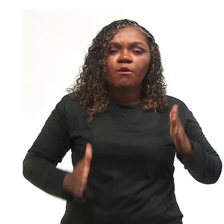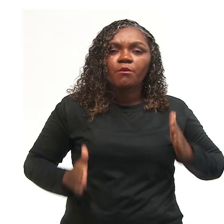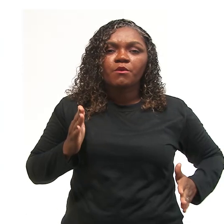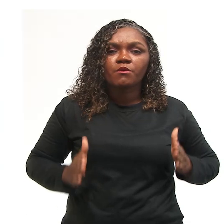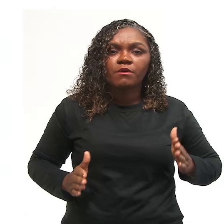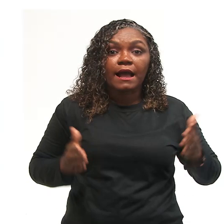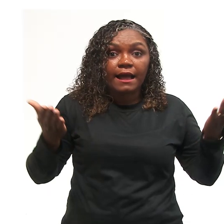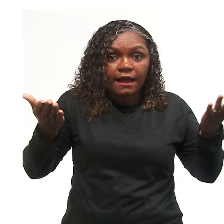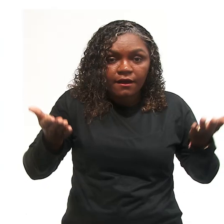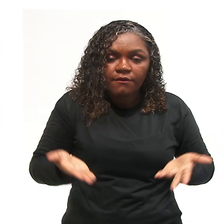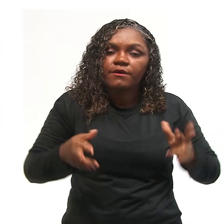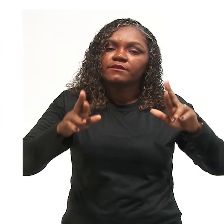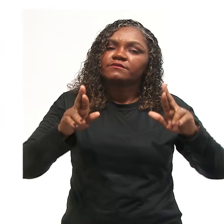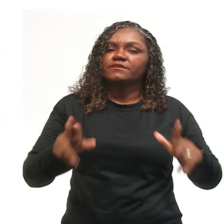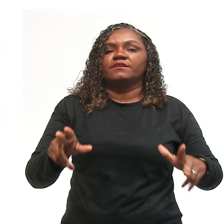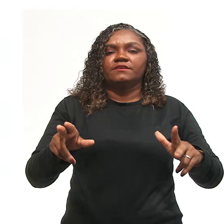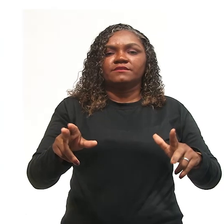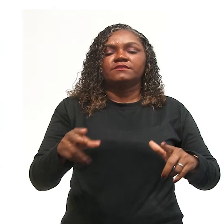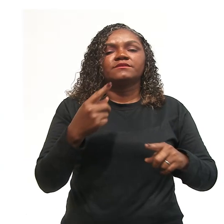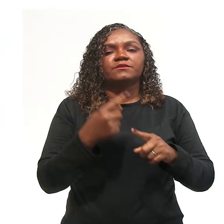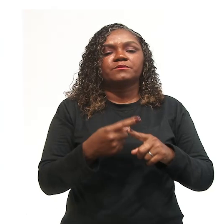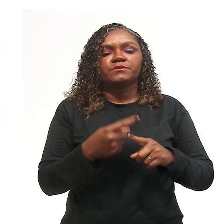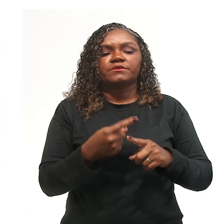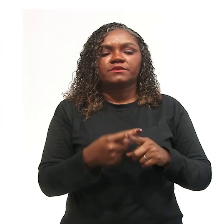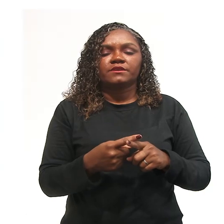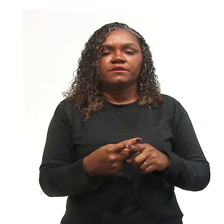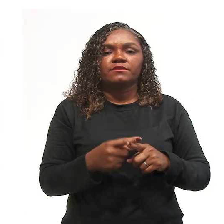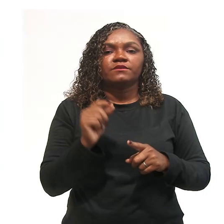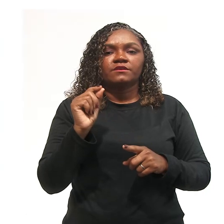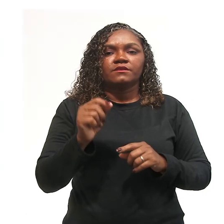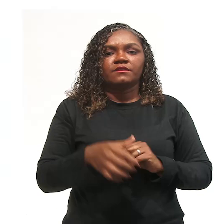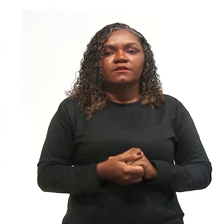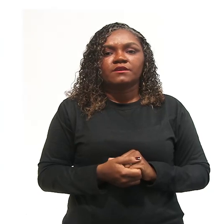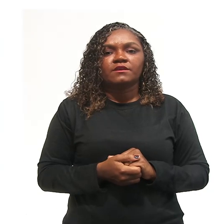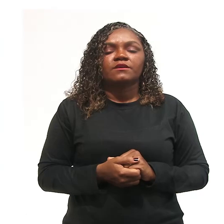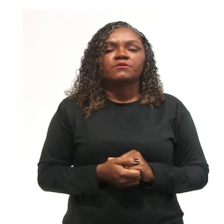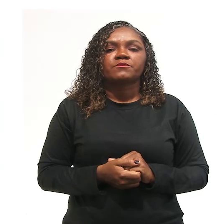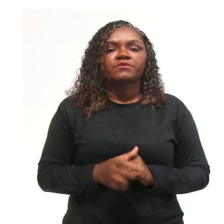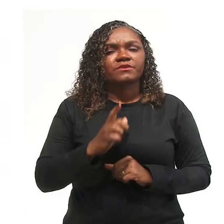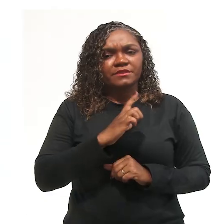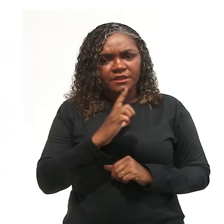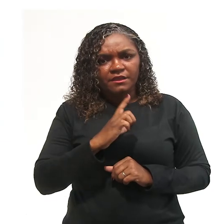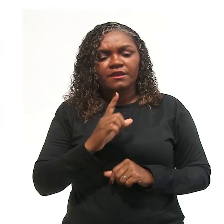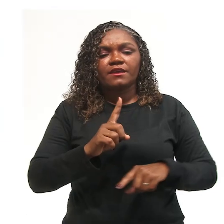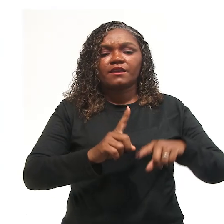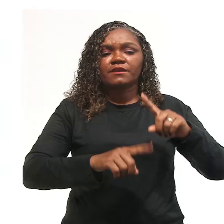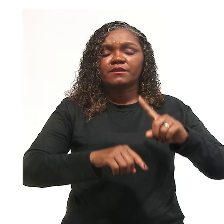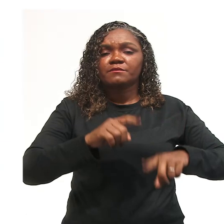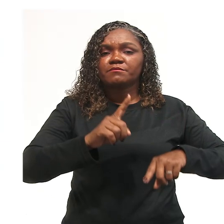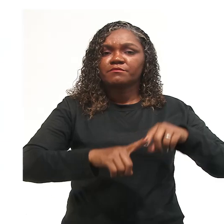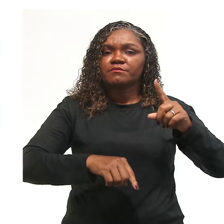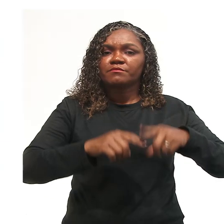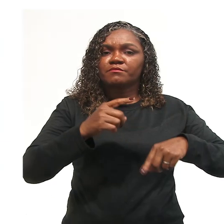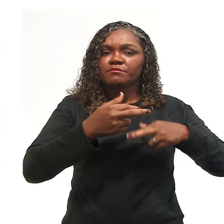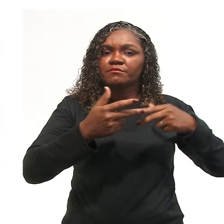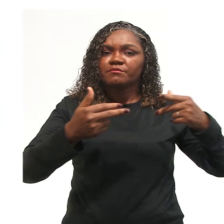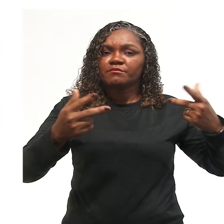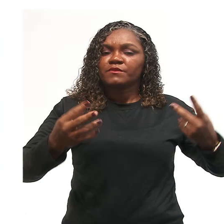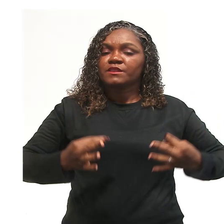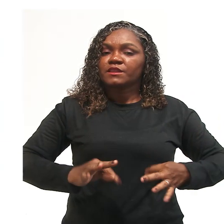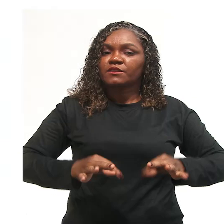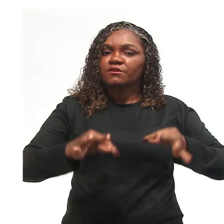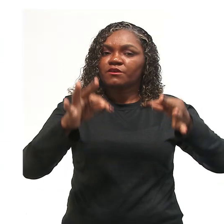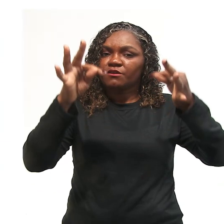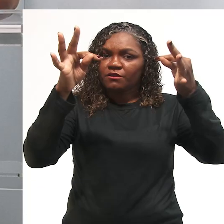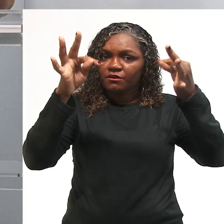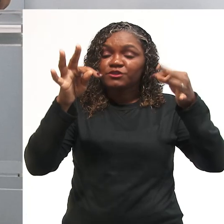hoje em dia, isso mudou, não é bem visto assim. Hoje em dia, nós temos recursos tecnológicos, outros